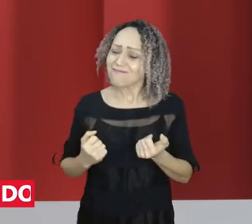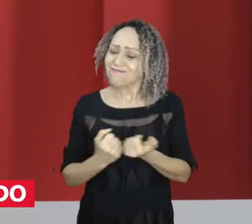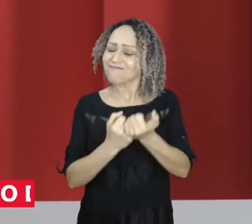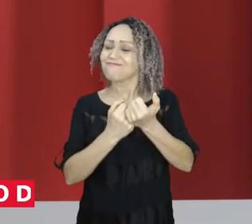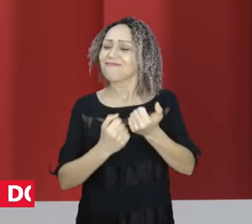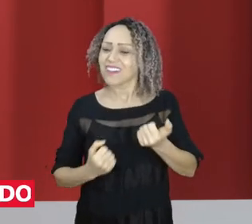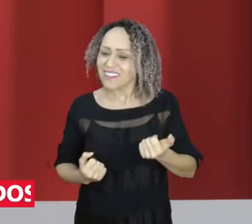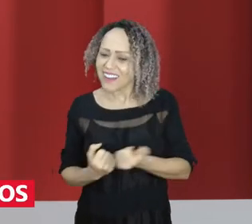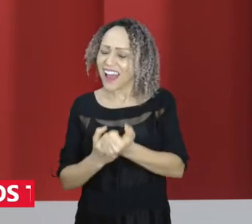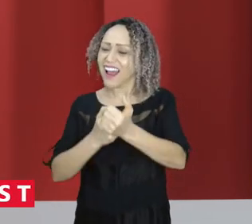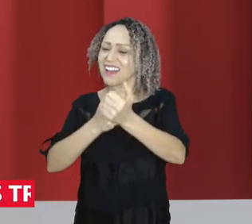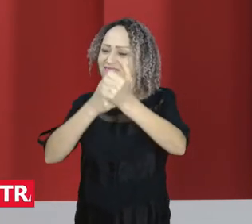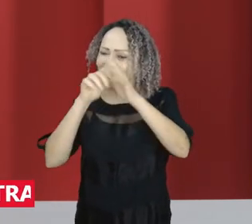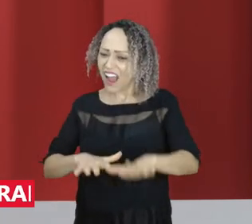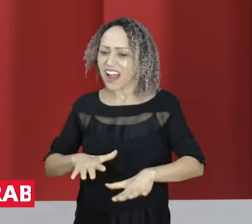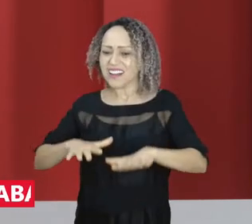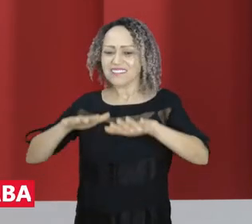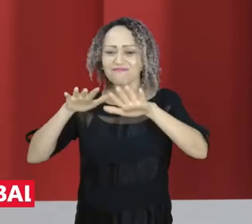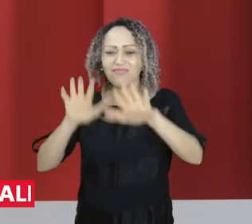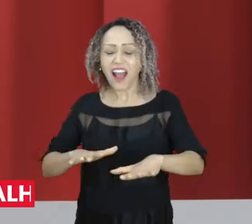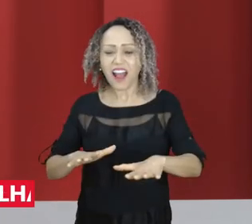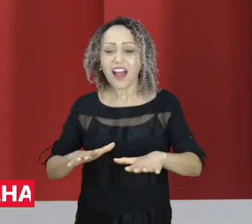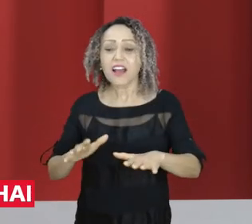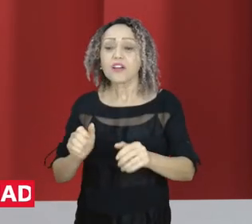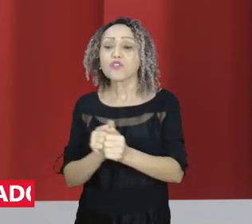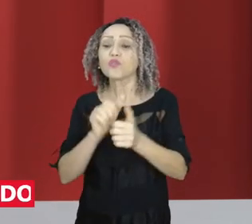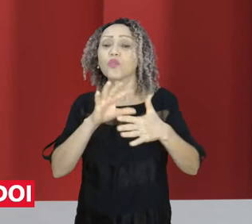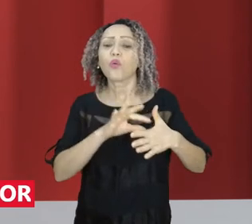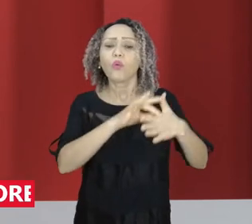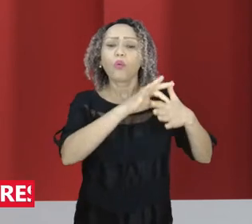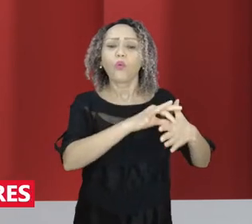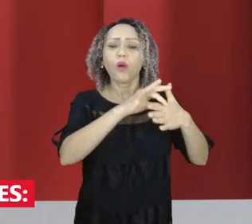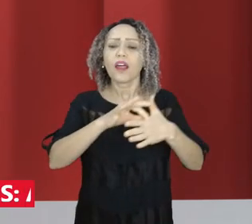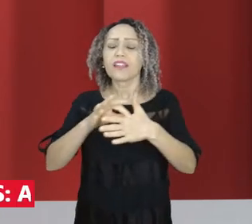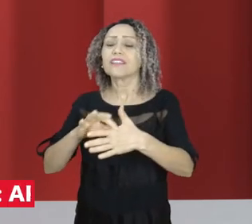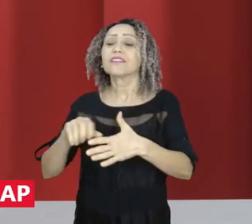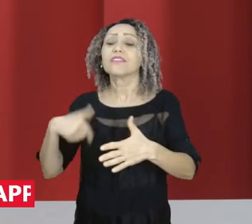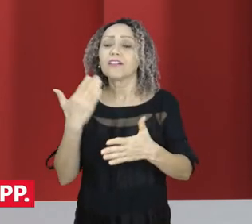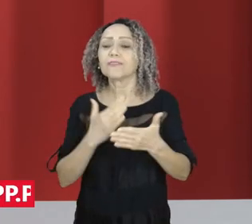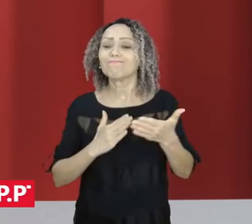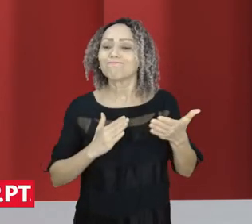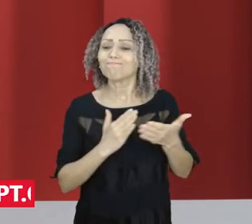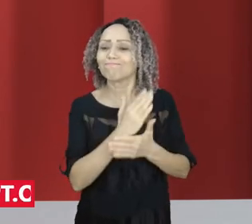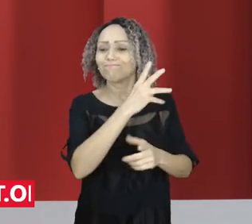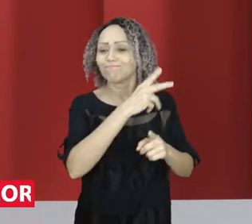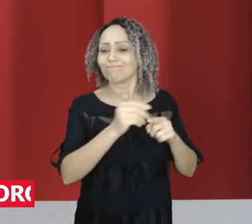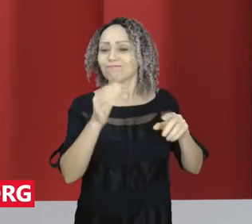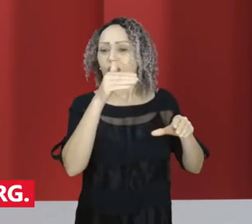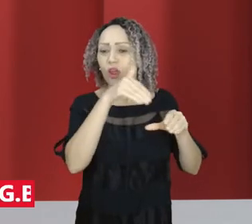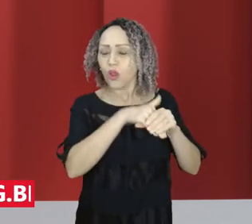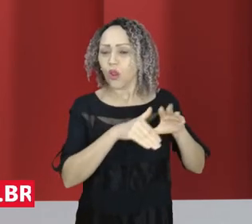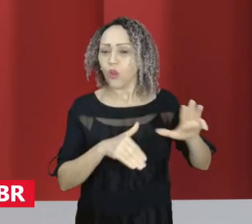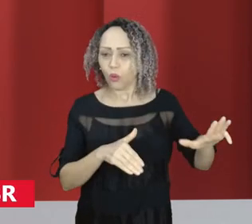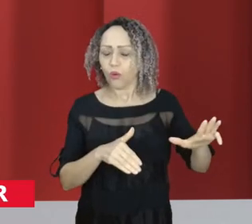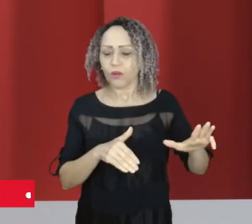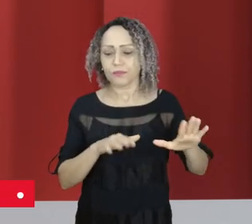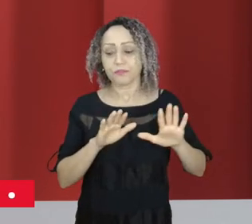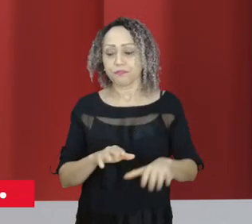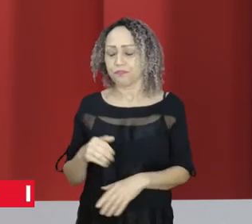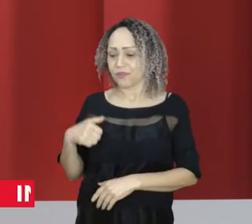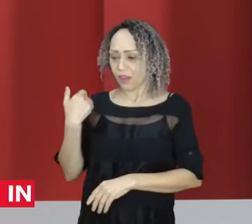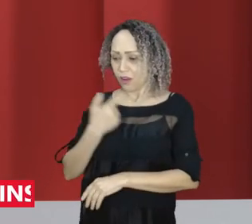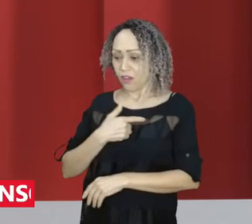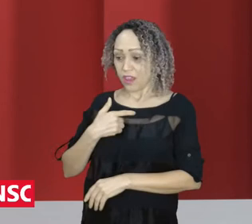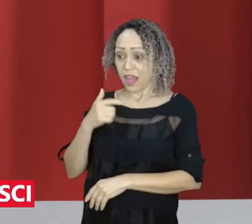essa mobilização aí junto com essas lideranças do partido para a gente eleger Lula. Então vamos anotar aí. A nossa amiga Jovizinha, que hoje está aqui